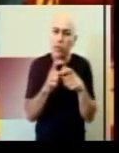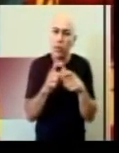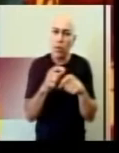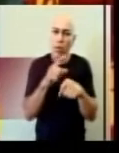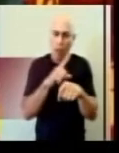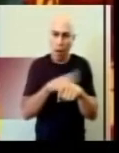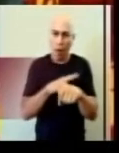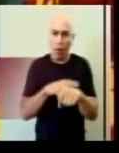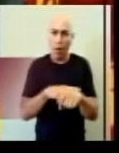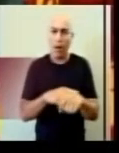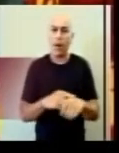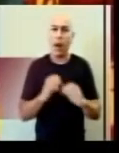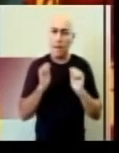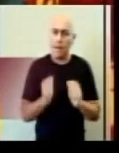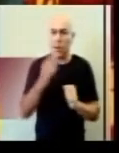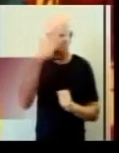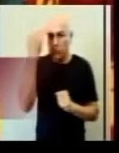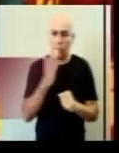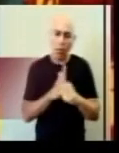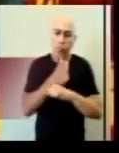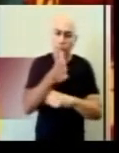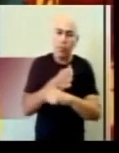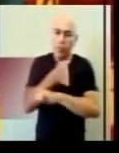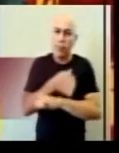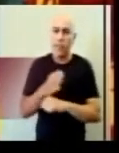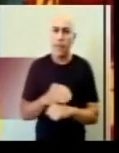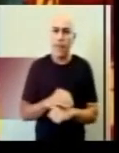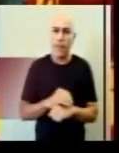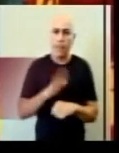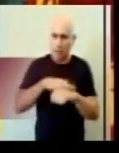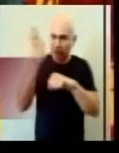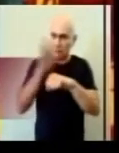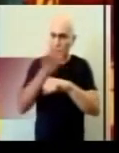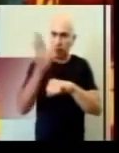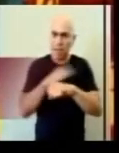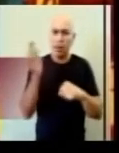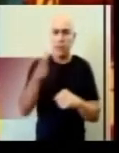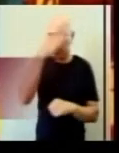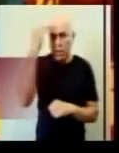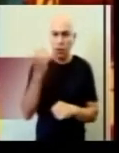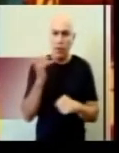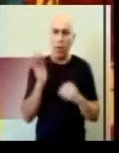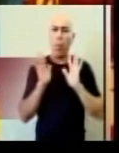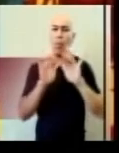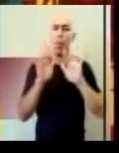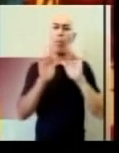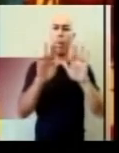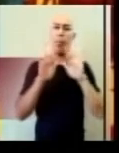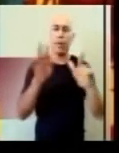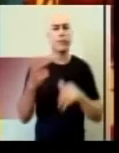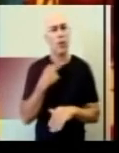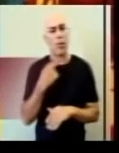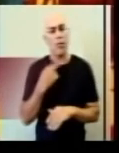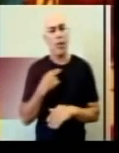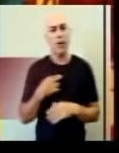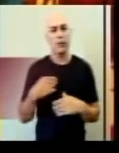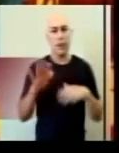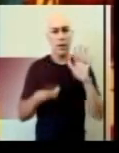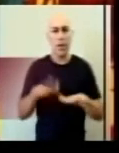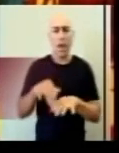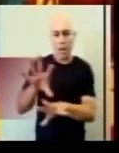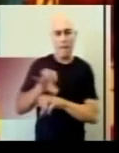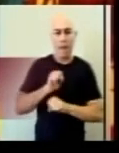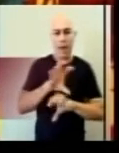adentrar o estabelecimento, né? E quanto mais pessoas entrarem da mesma família, menos é a oportunidade de outras